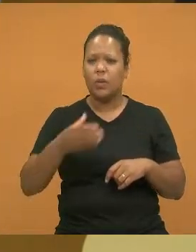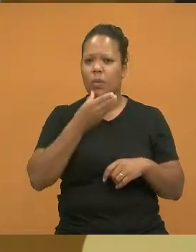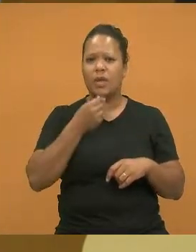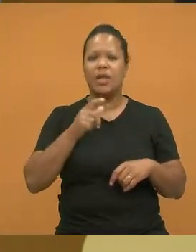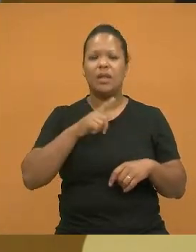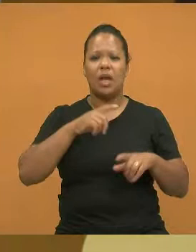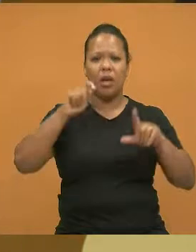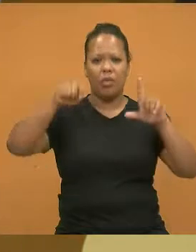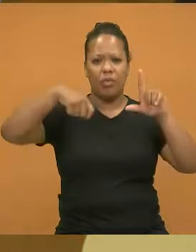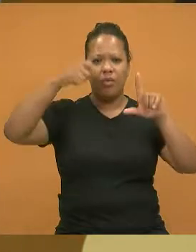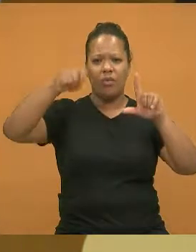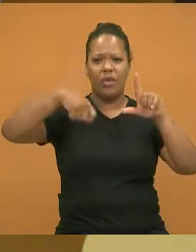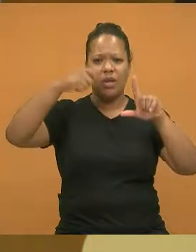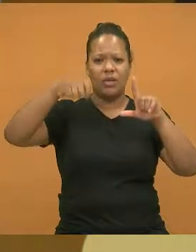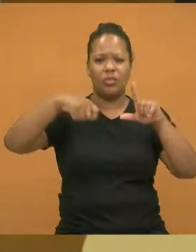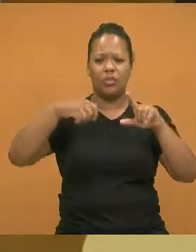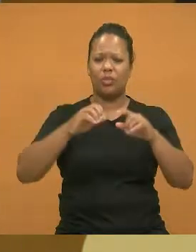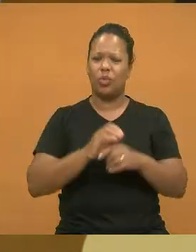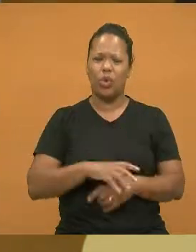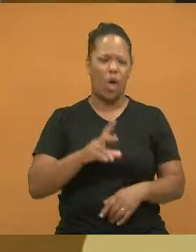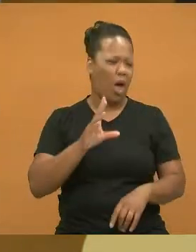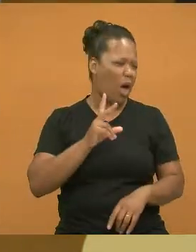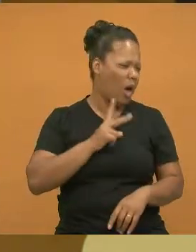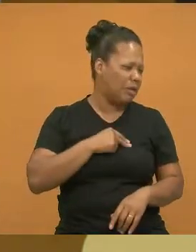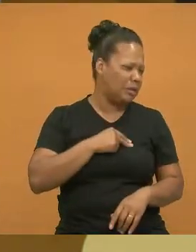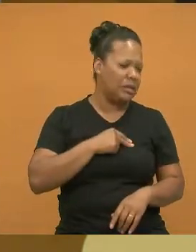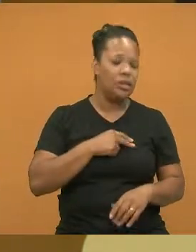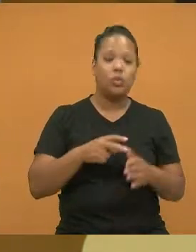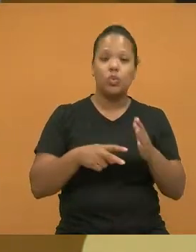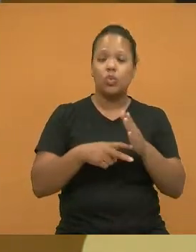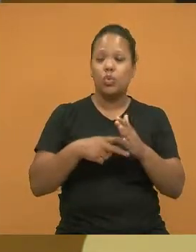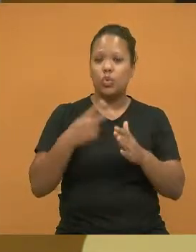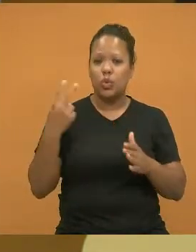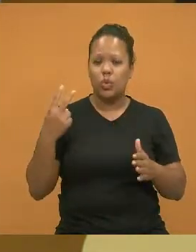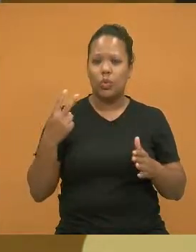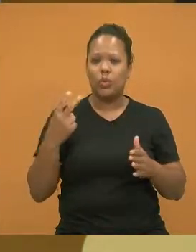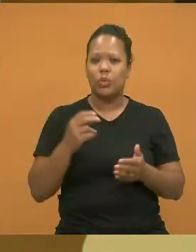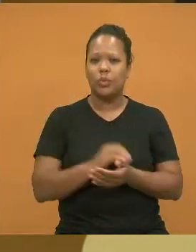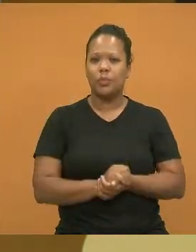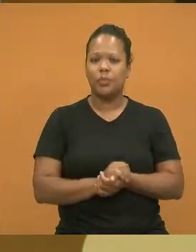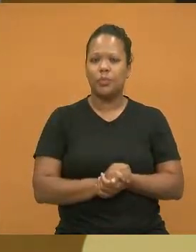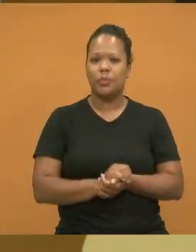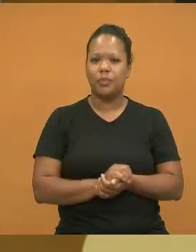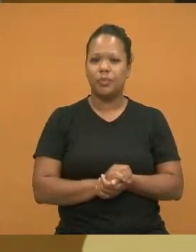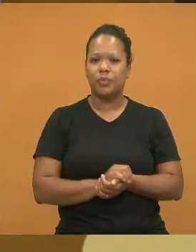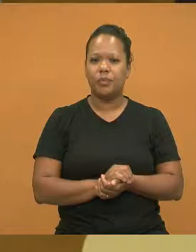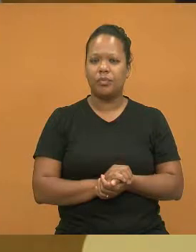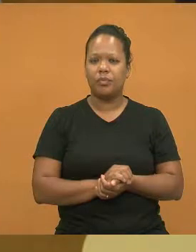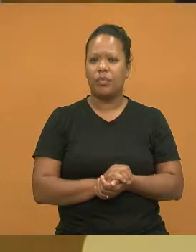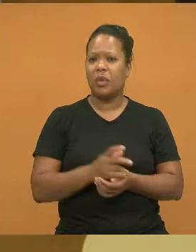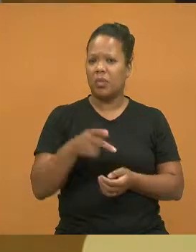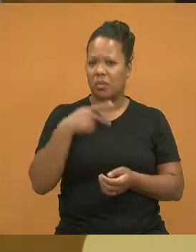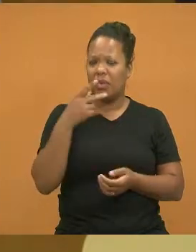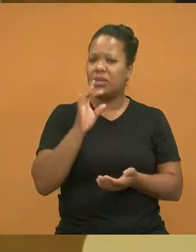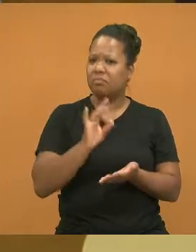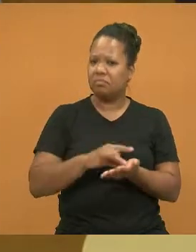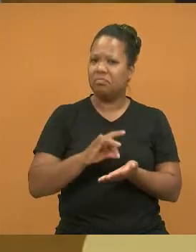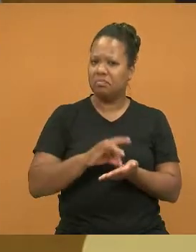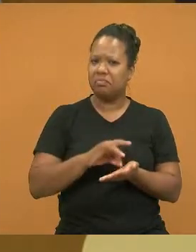vídeo desses abusos, um absurdo. O segundo que me deixou estarrecido, e eu vou falar que